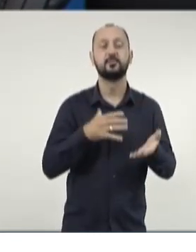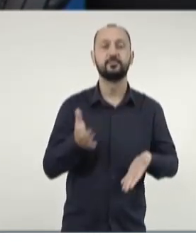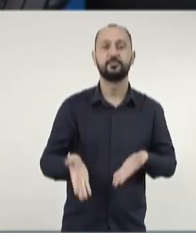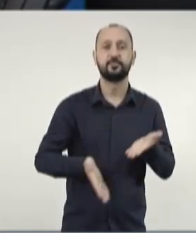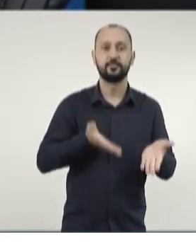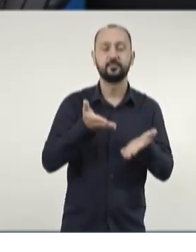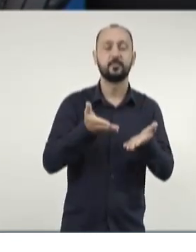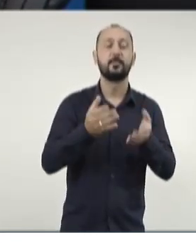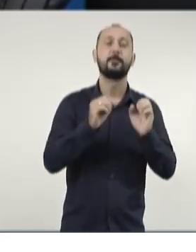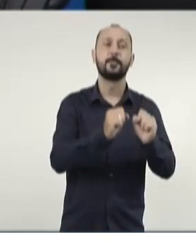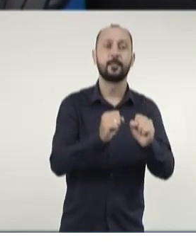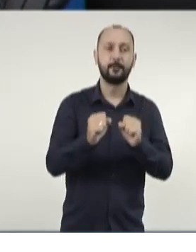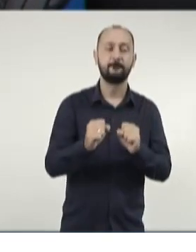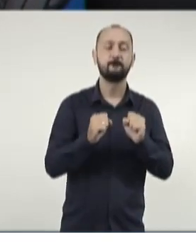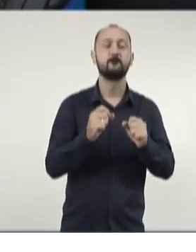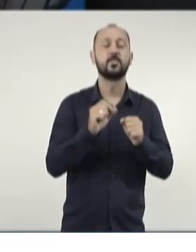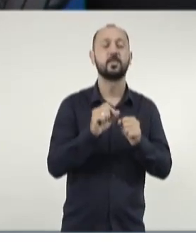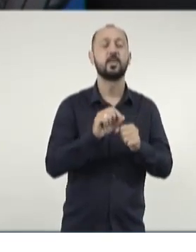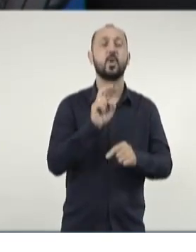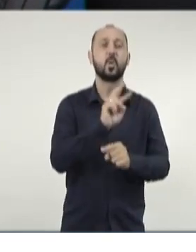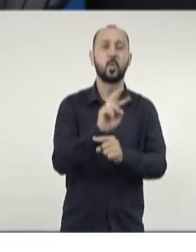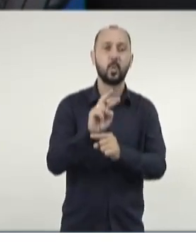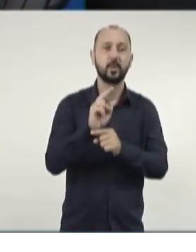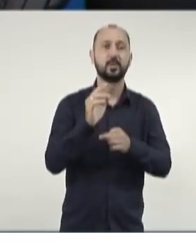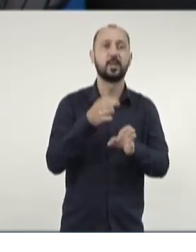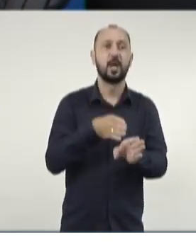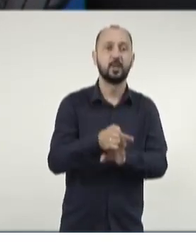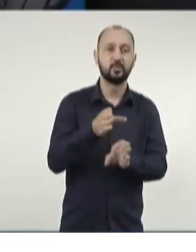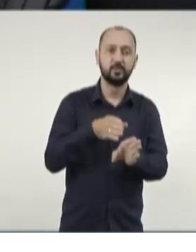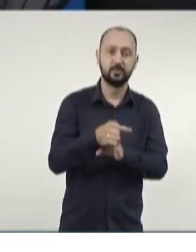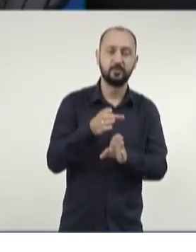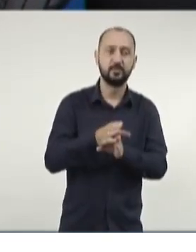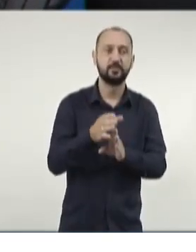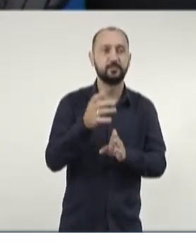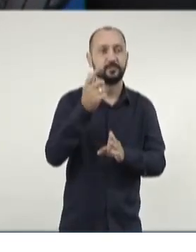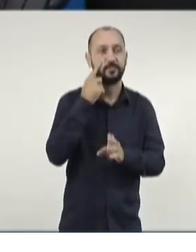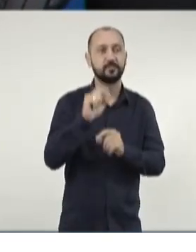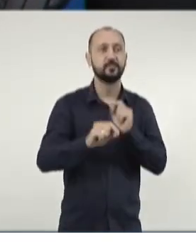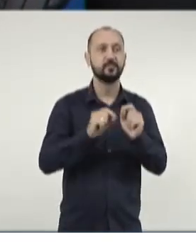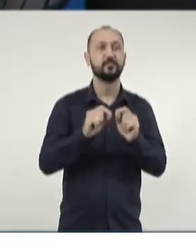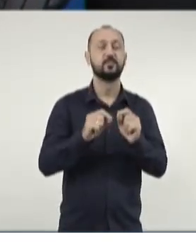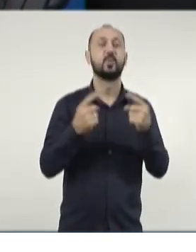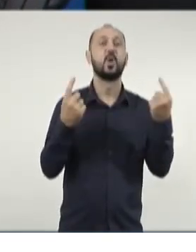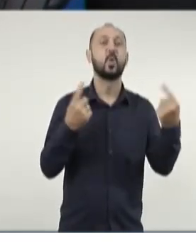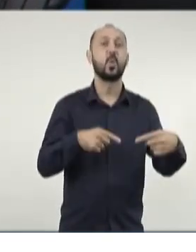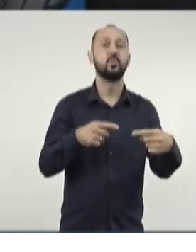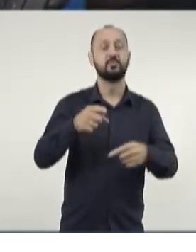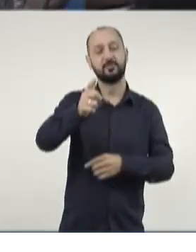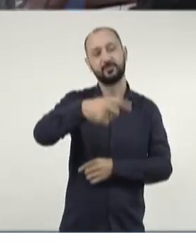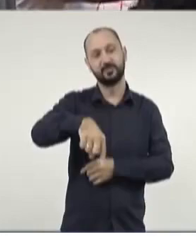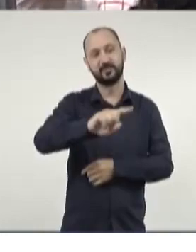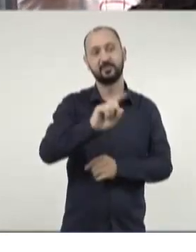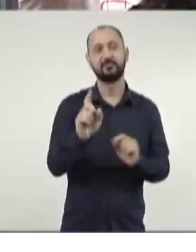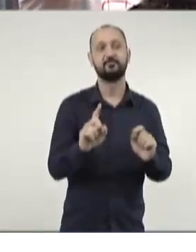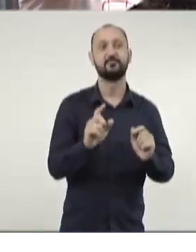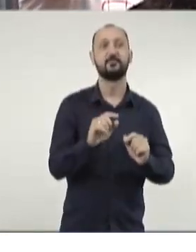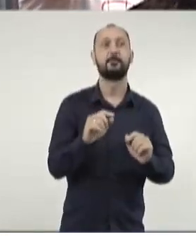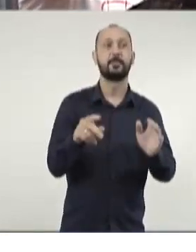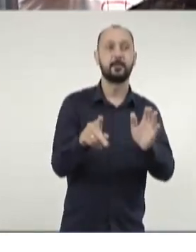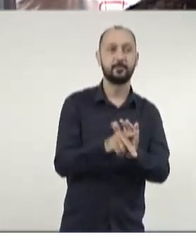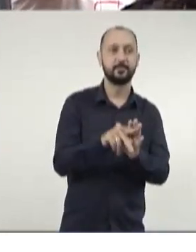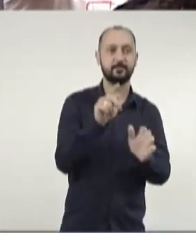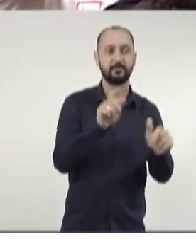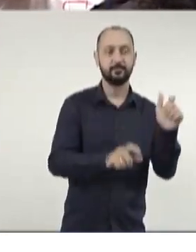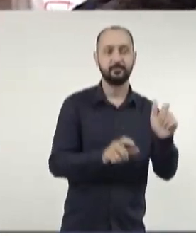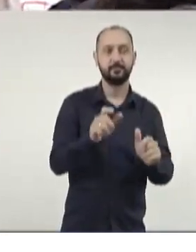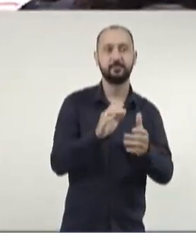tratamento precisam de cuidados, de aconselhamento e tal, porque o processo não é contra vocês, o processo é da